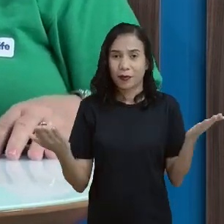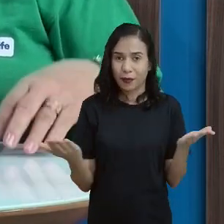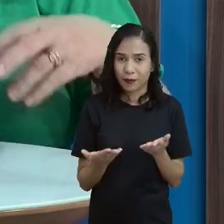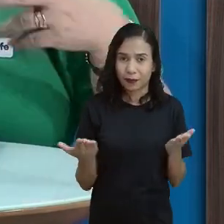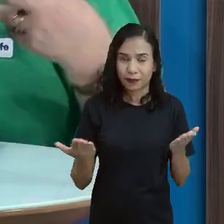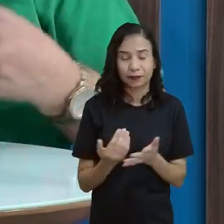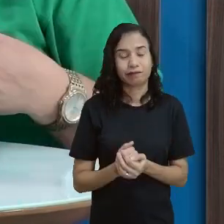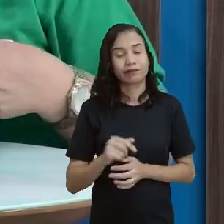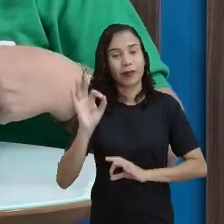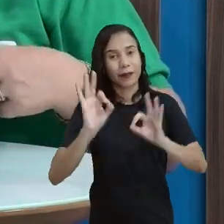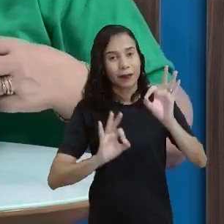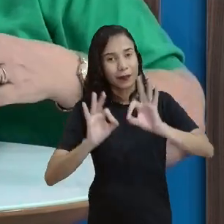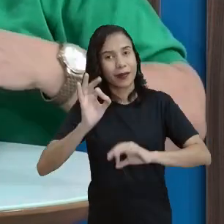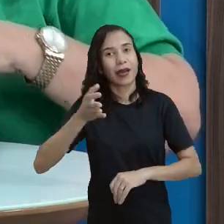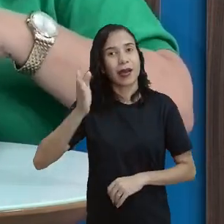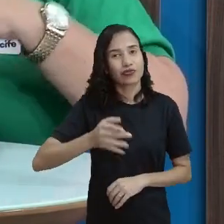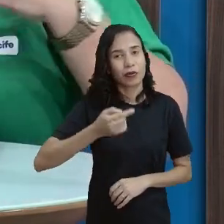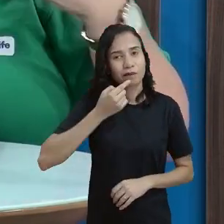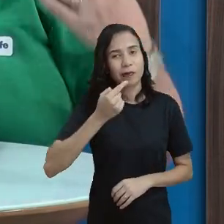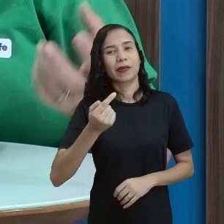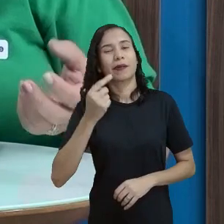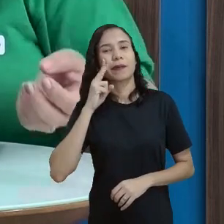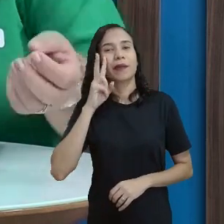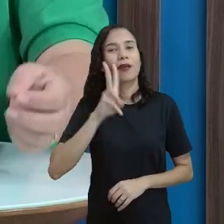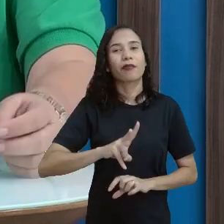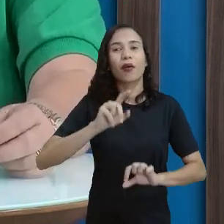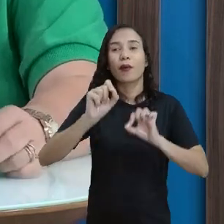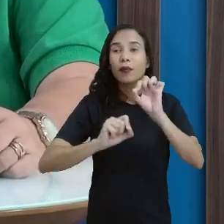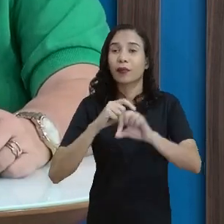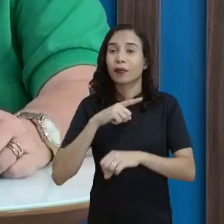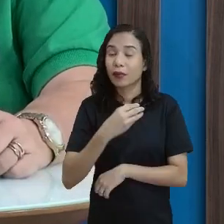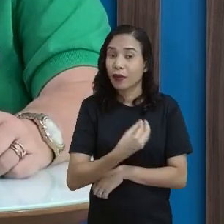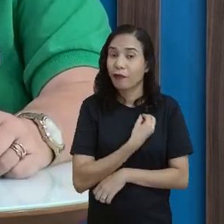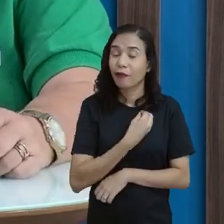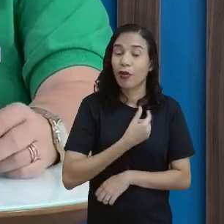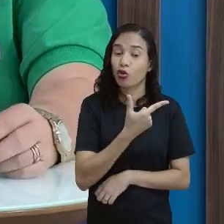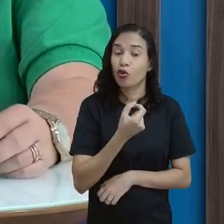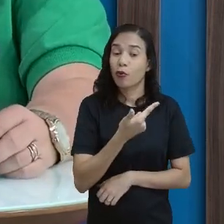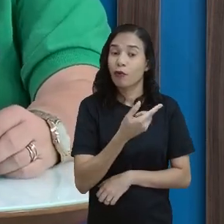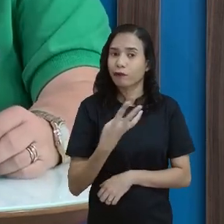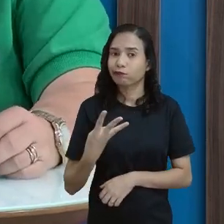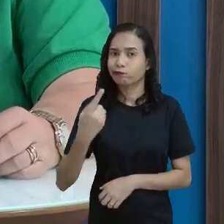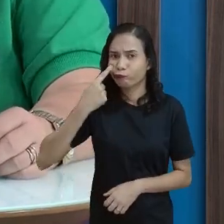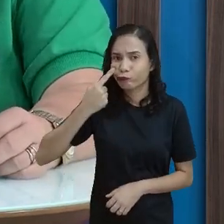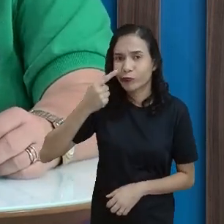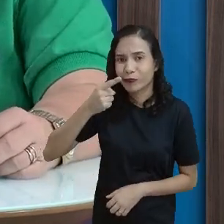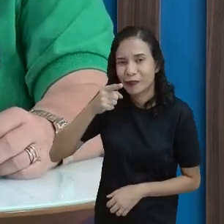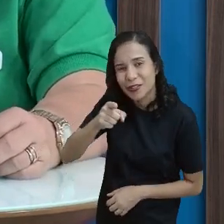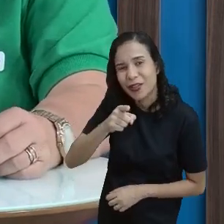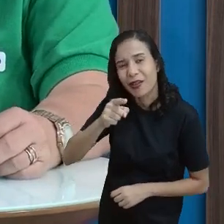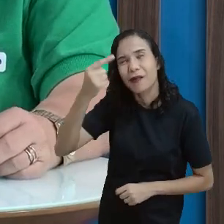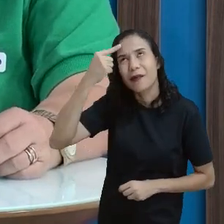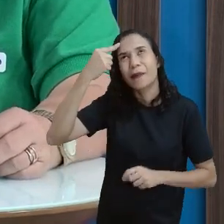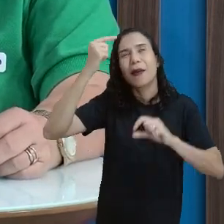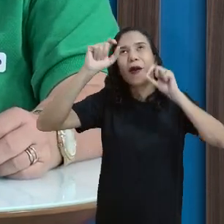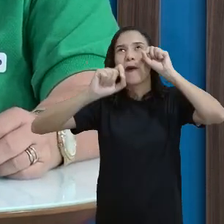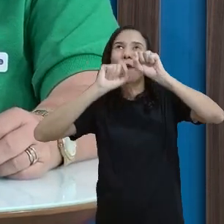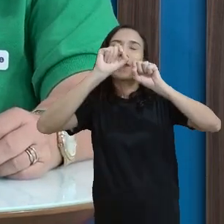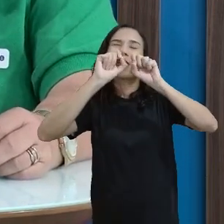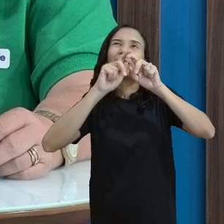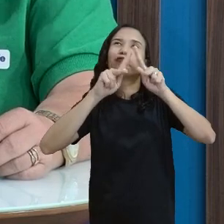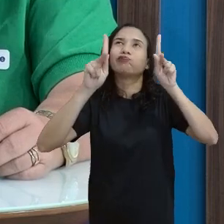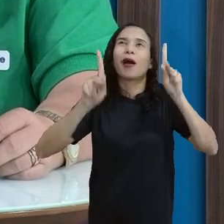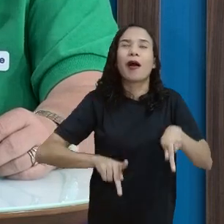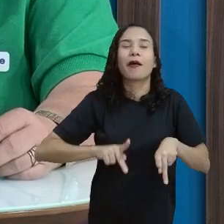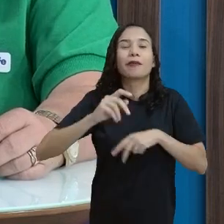né? Nos preparando já para ver o que a gente vai trazer em 2023. E você, né? O que é que está pensando nesse encerramento?